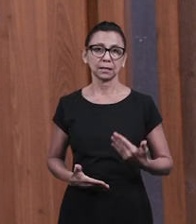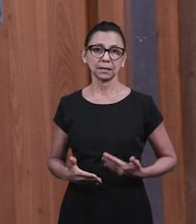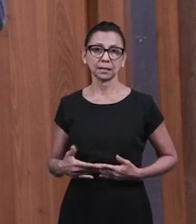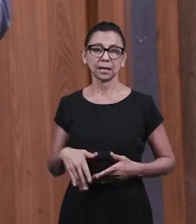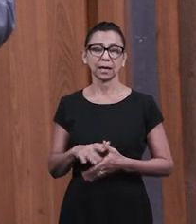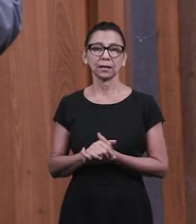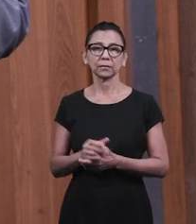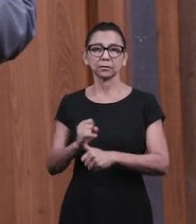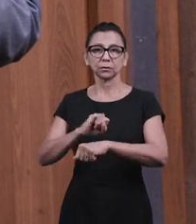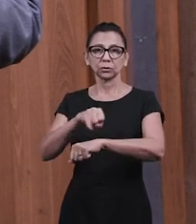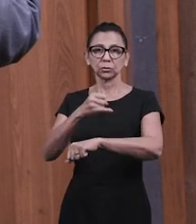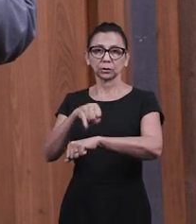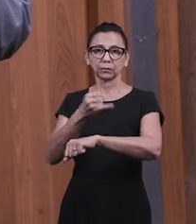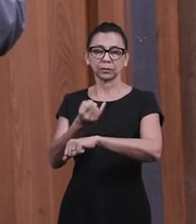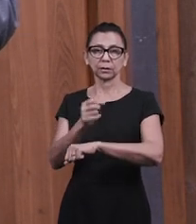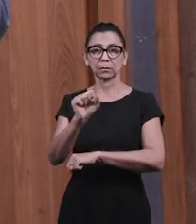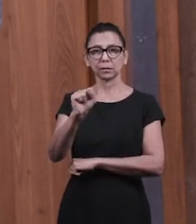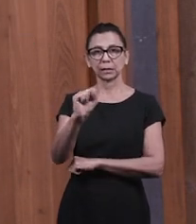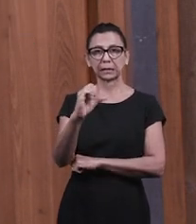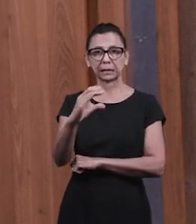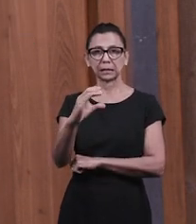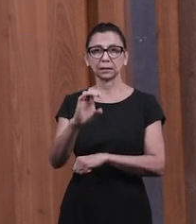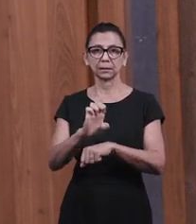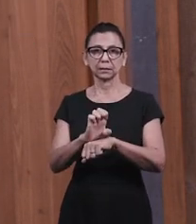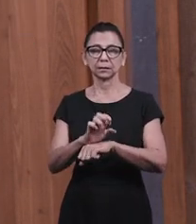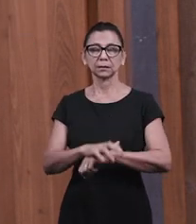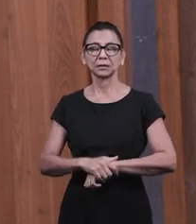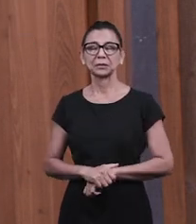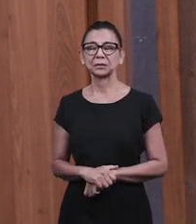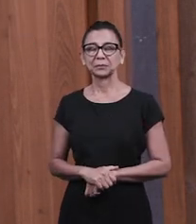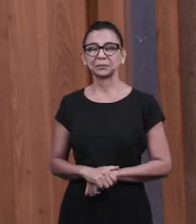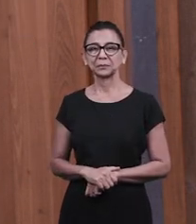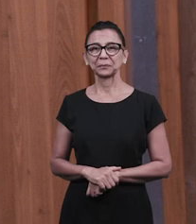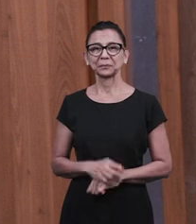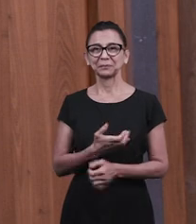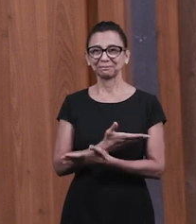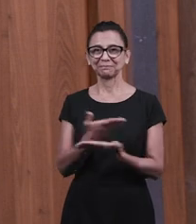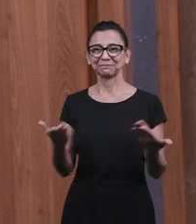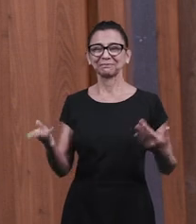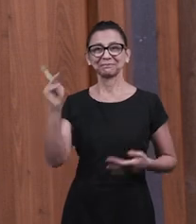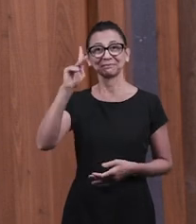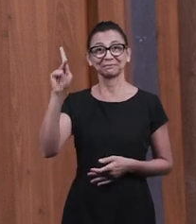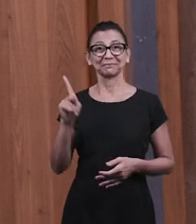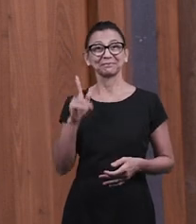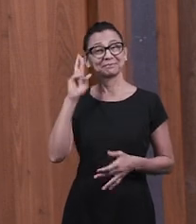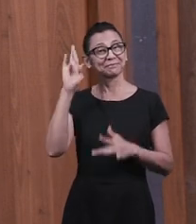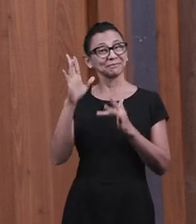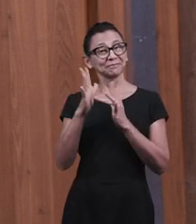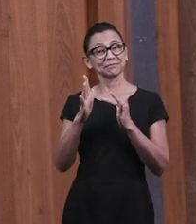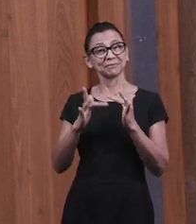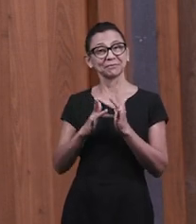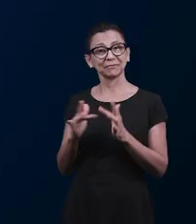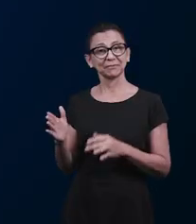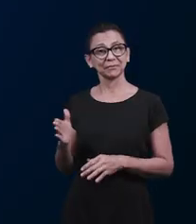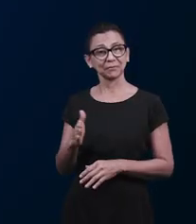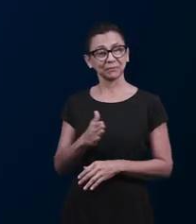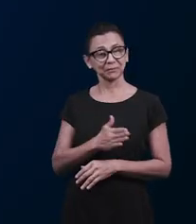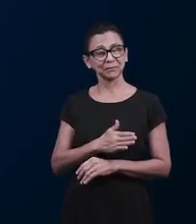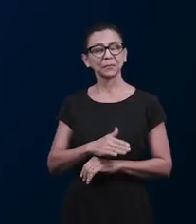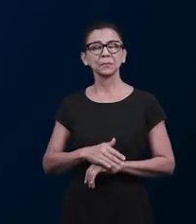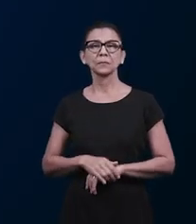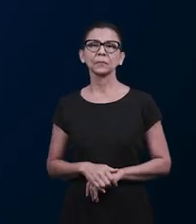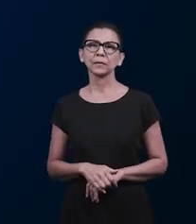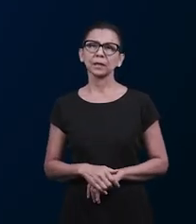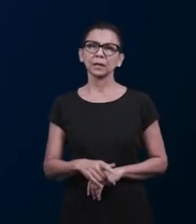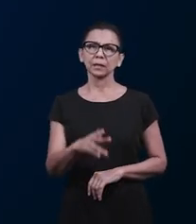de Joinville, no estado de Santa Catarina. Irmã Karina, eu quero cumprimentar a irmã com a paz do Senhor Jesus. Irmãos, a